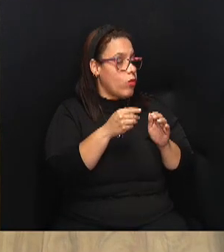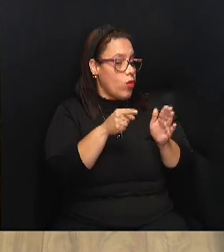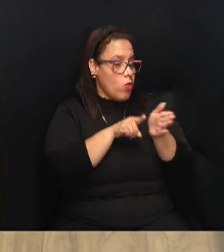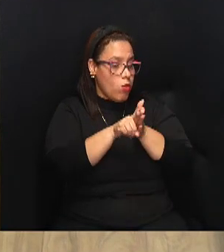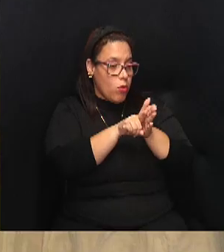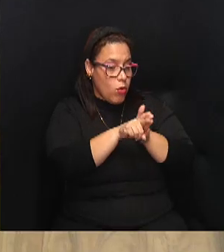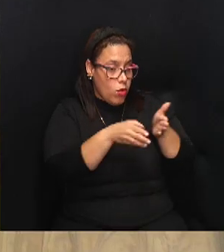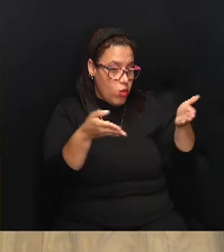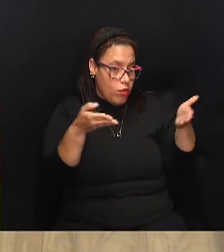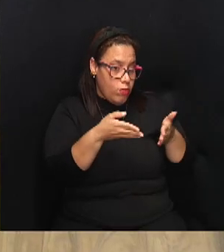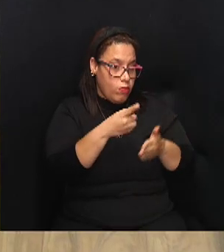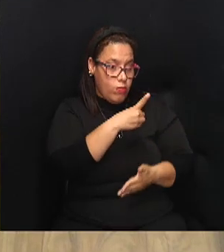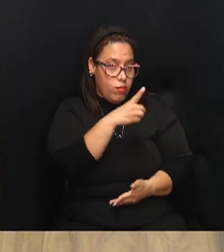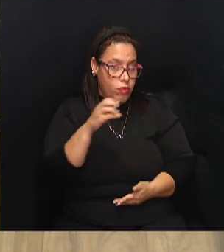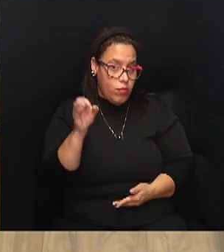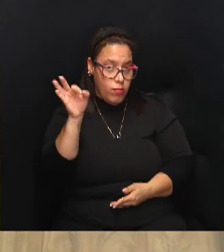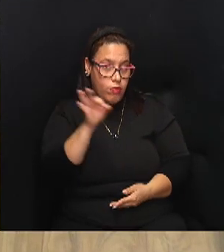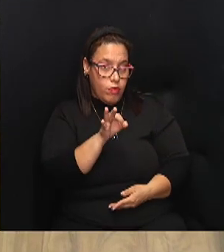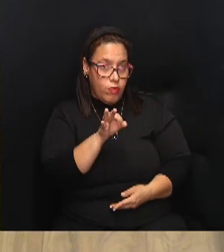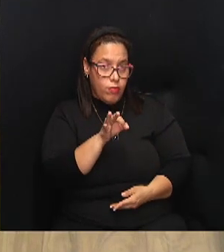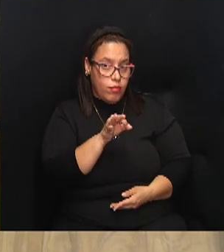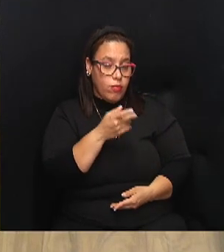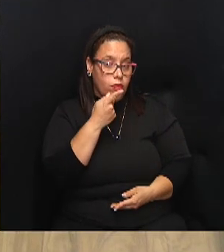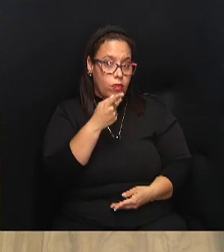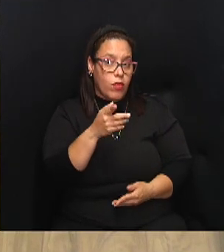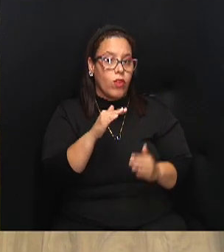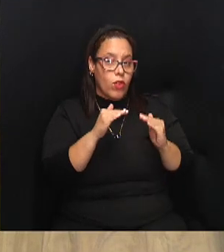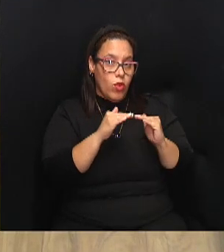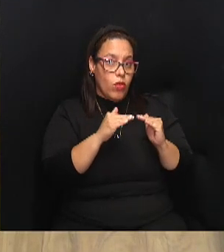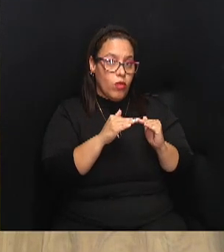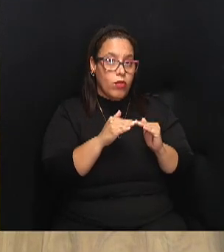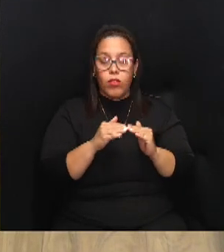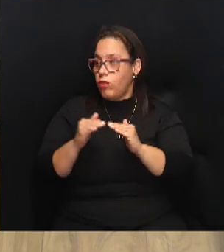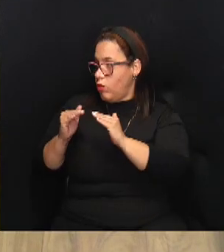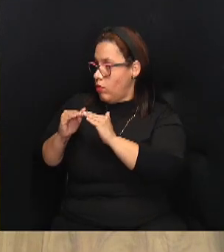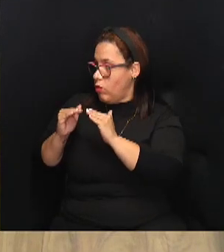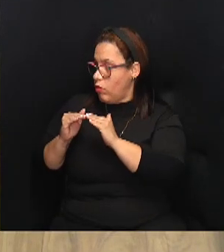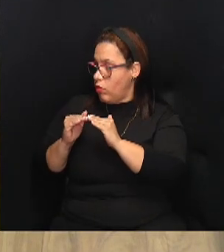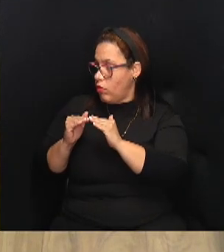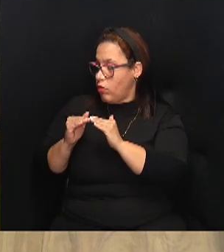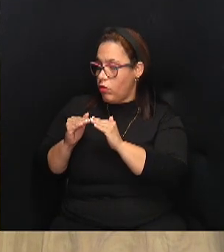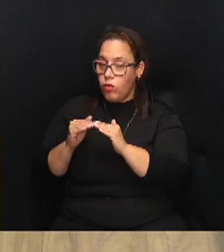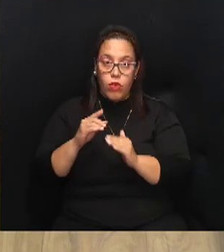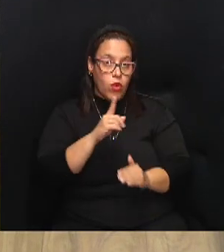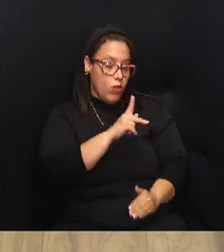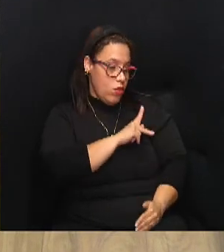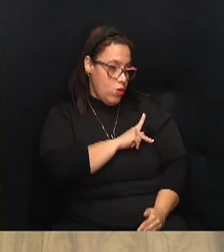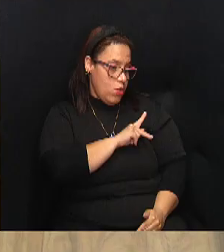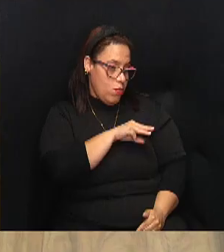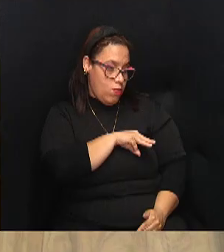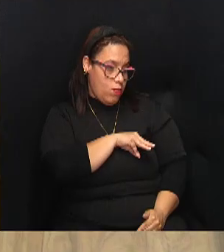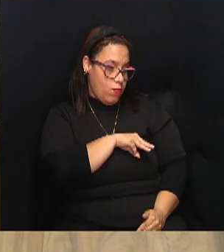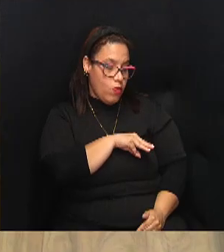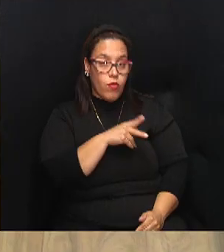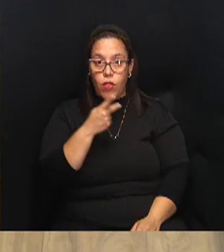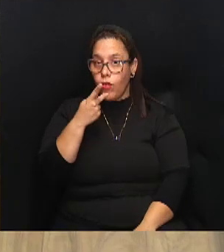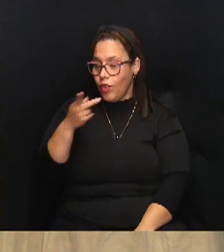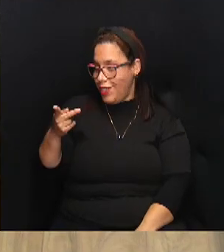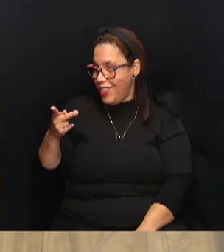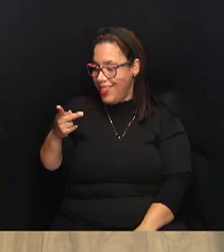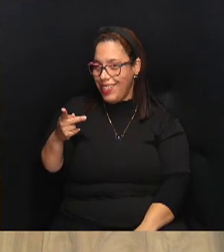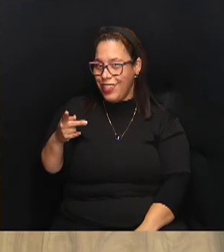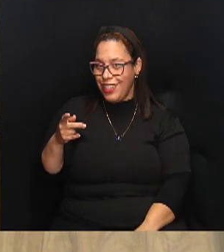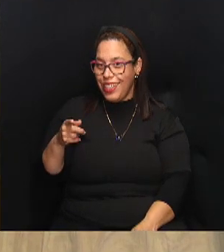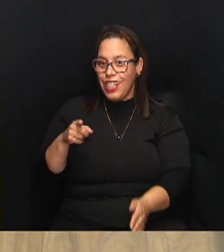agora, 100% vai falar a favor. A favor. A favor. Os PMs? Os PMs. Eu vou fazer.